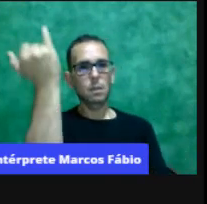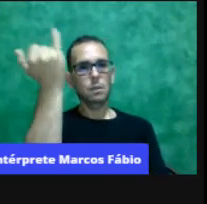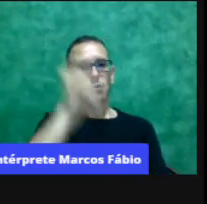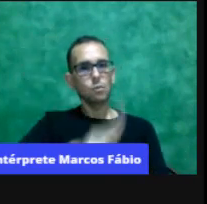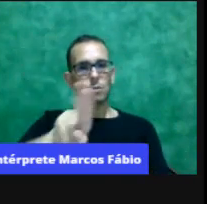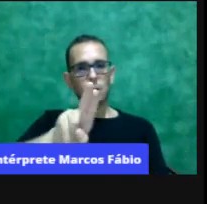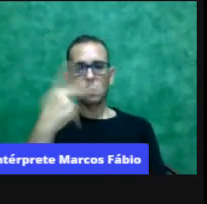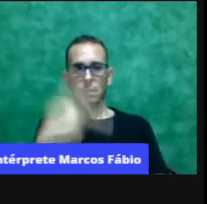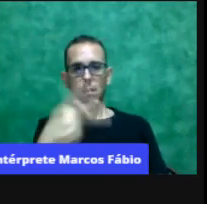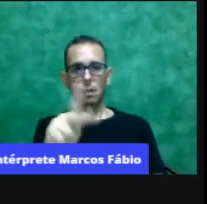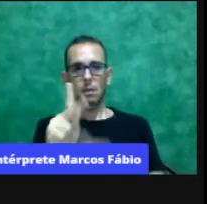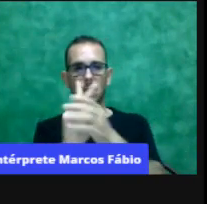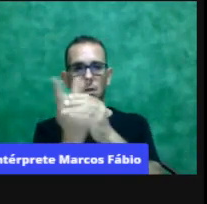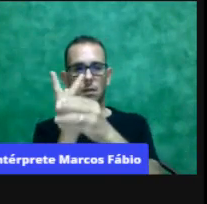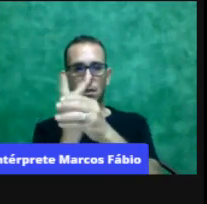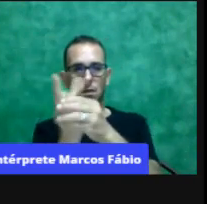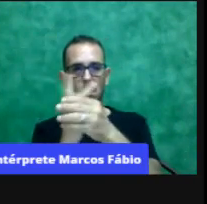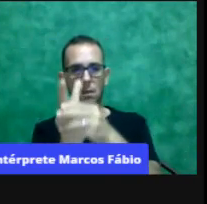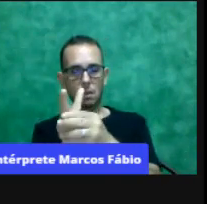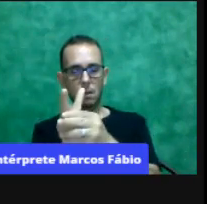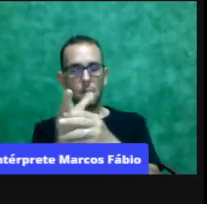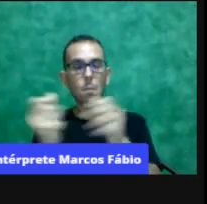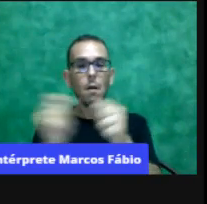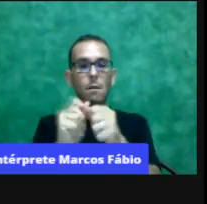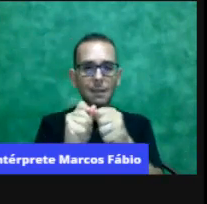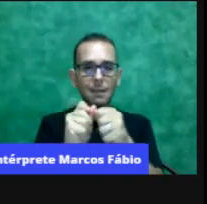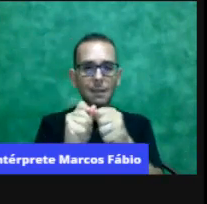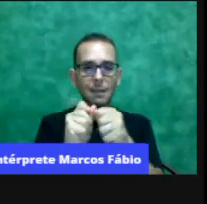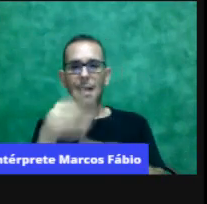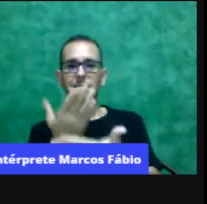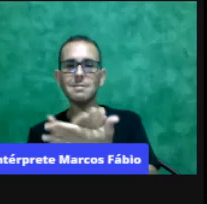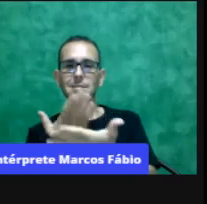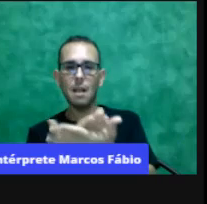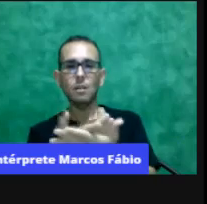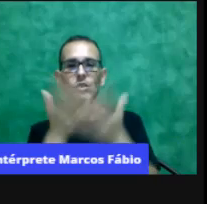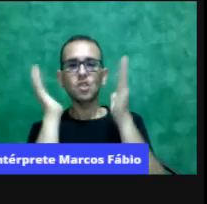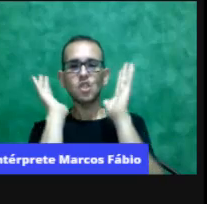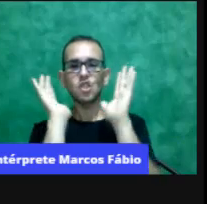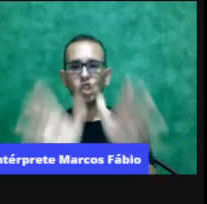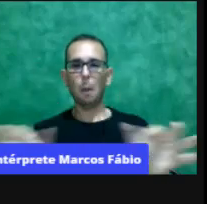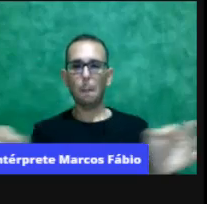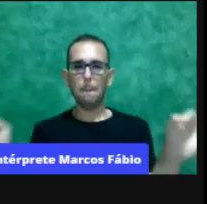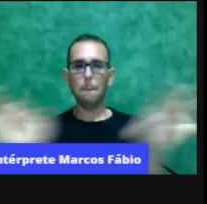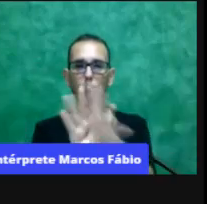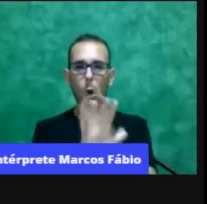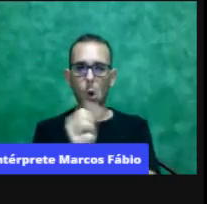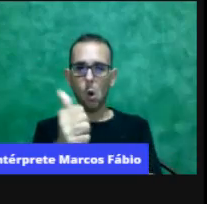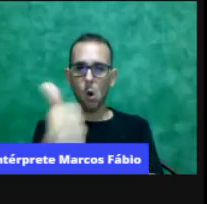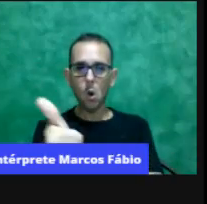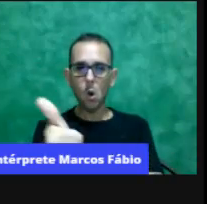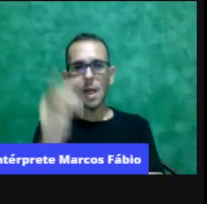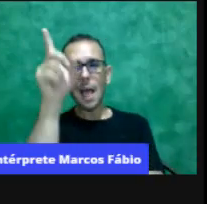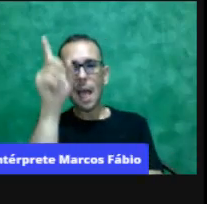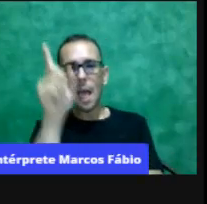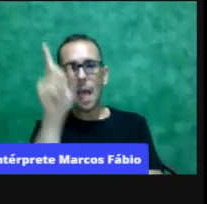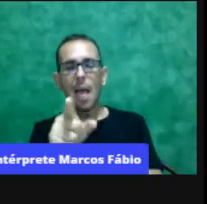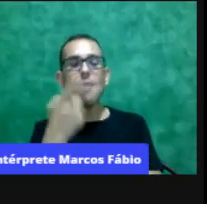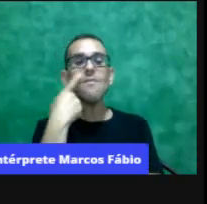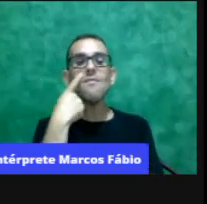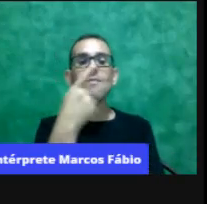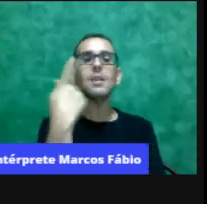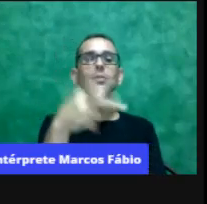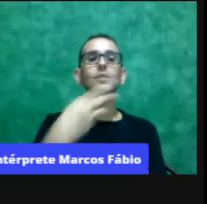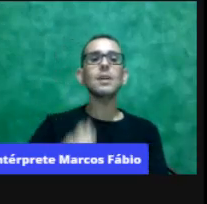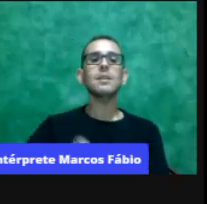desses aplicativos, para criar essas aulas, que vocês já fazem isso muito bem, é levar em conta a realidade das